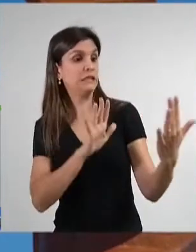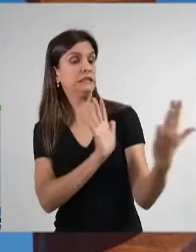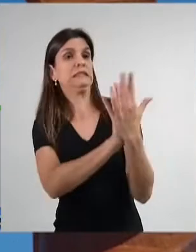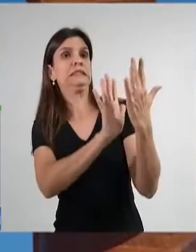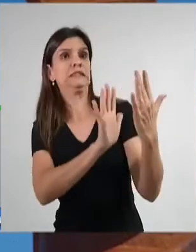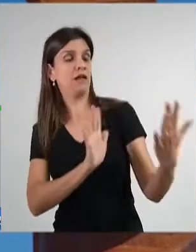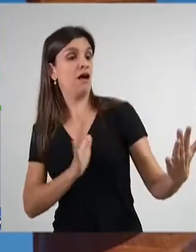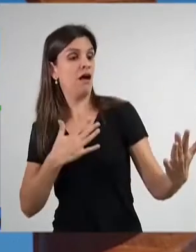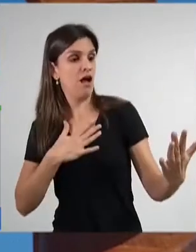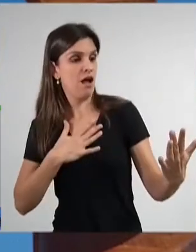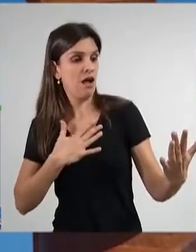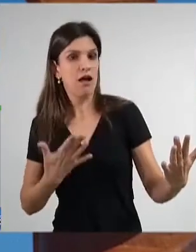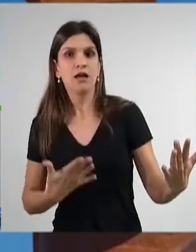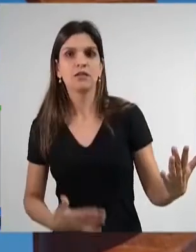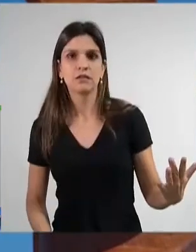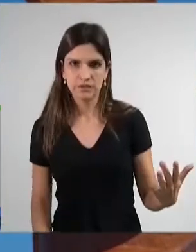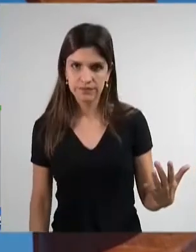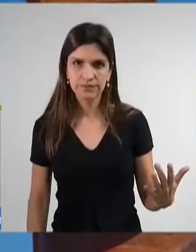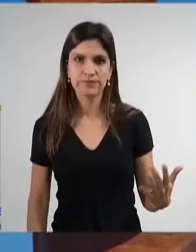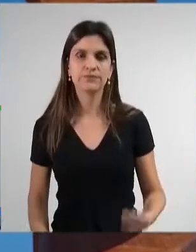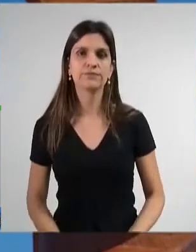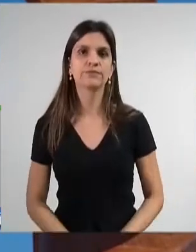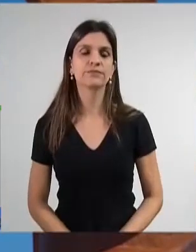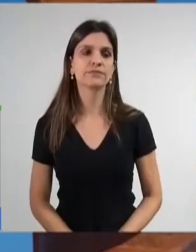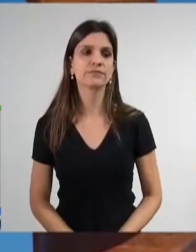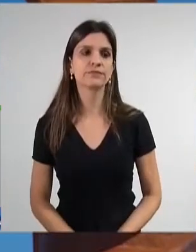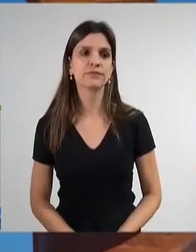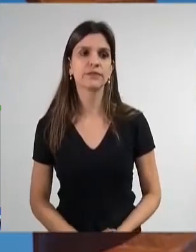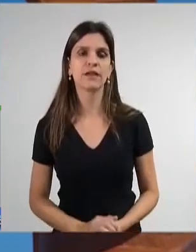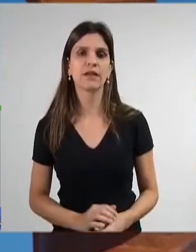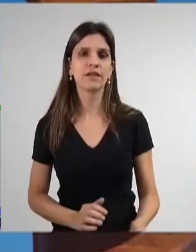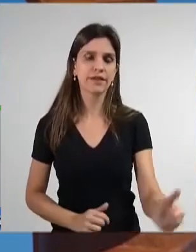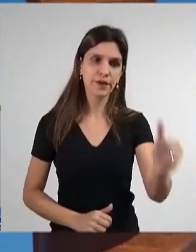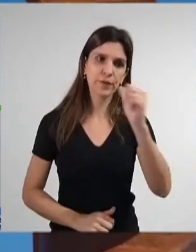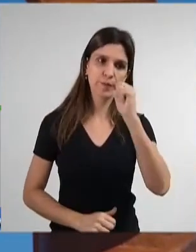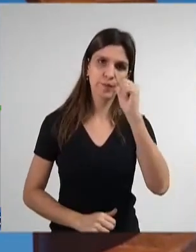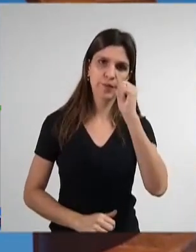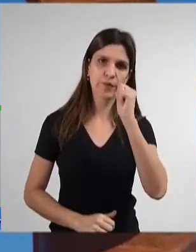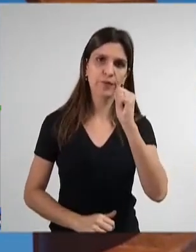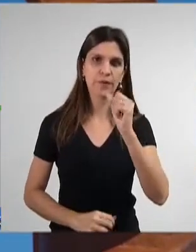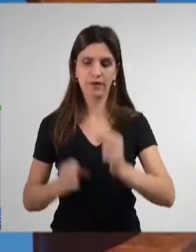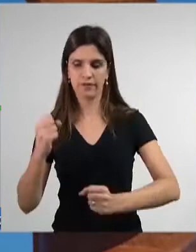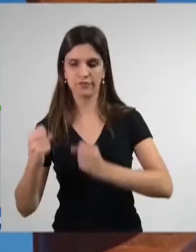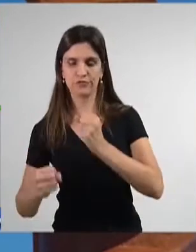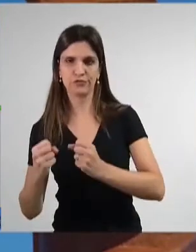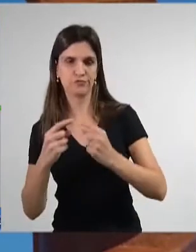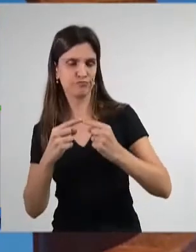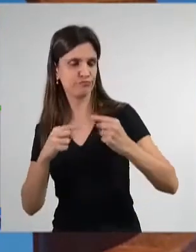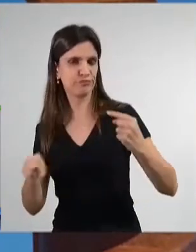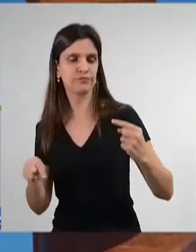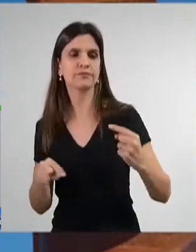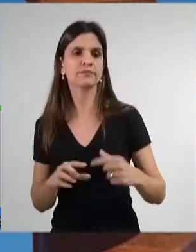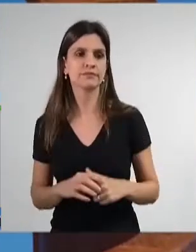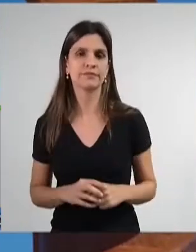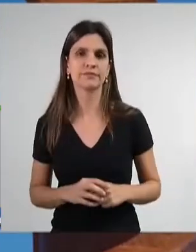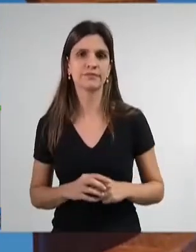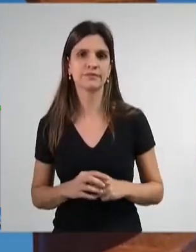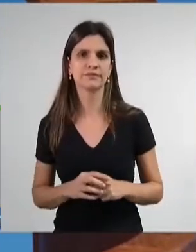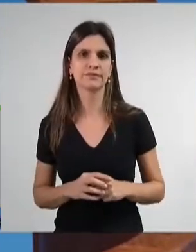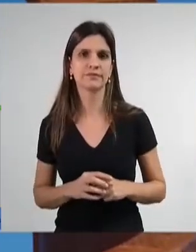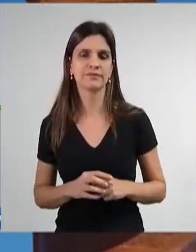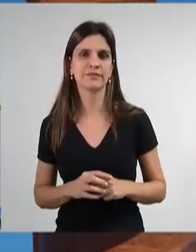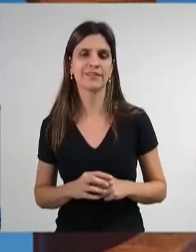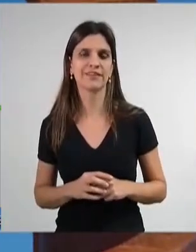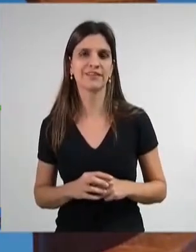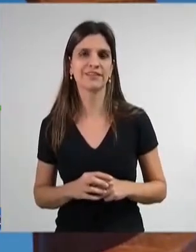para que as pessoas entendam a gravidade do que é beber e dirigir ao mesmo tempo. como tem nos maços de cigarros, e que